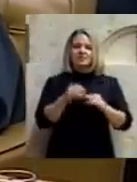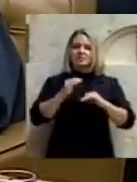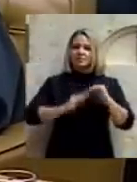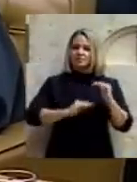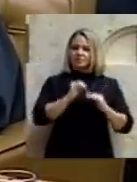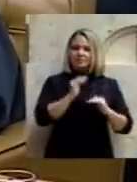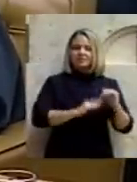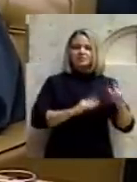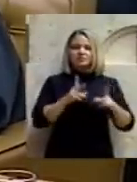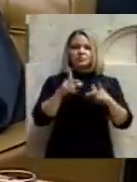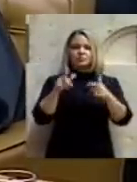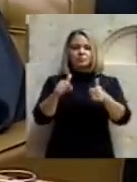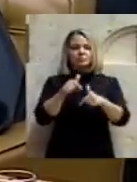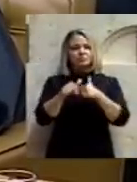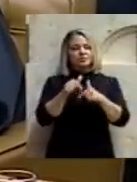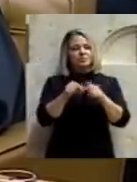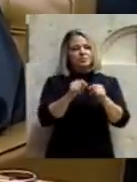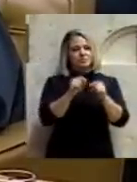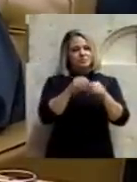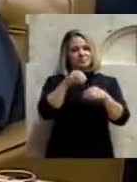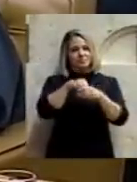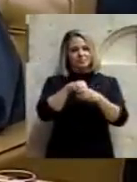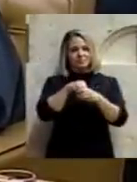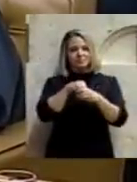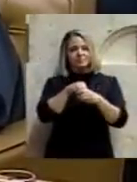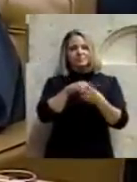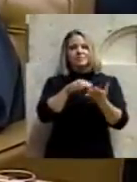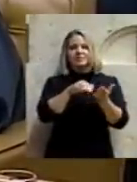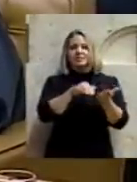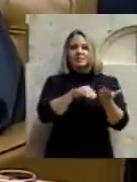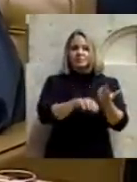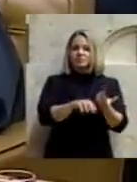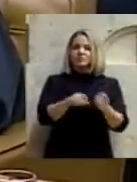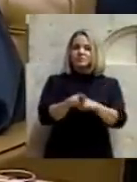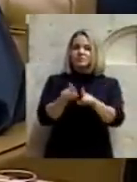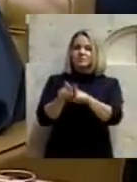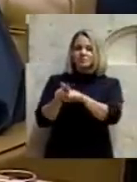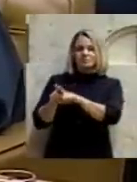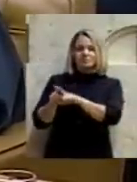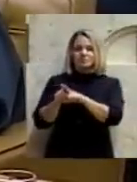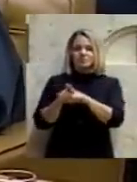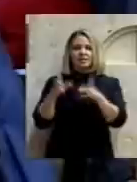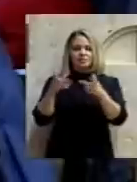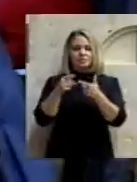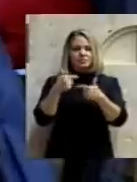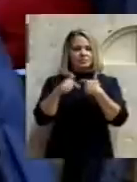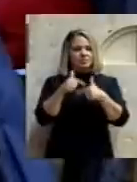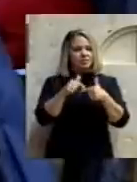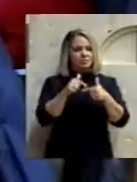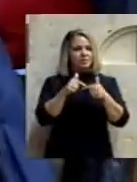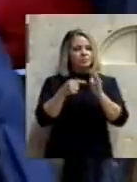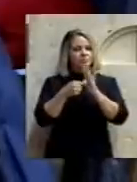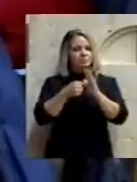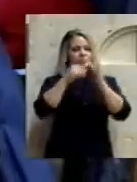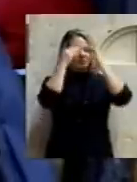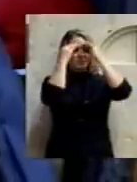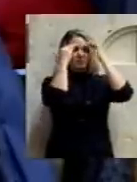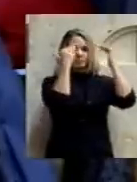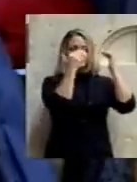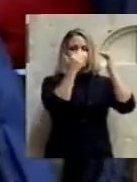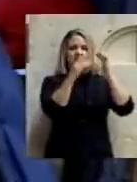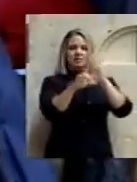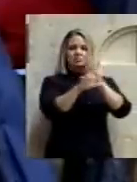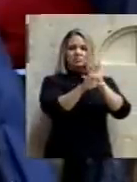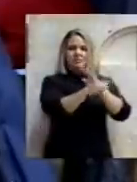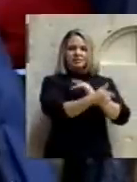da atuação da Corte Constitucional, dado que o Supremo Tribunal Federal tem agido com inegável respeito às